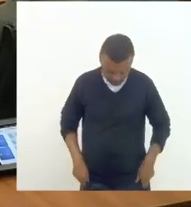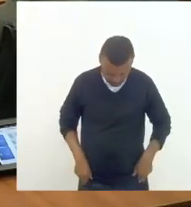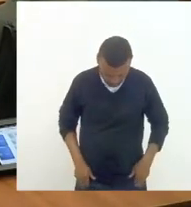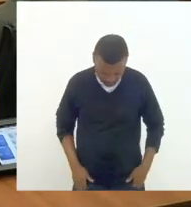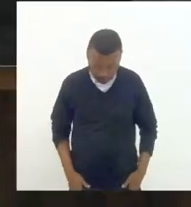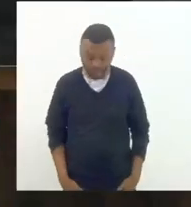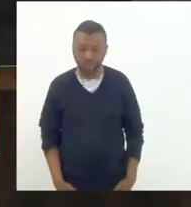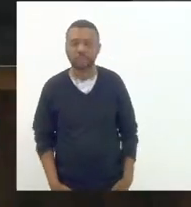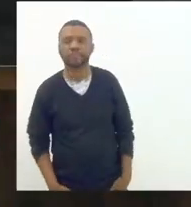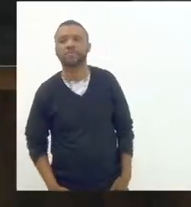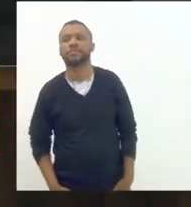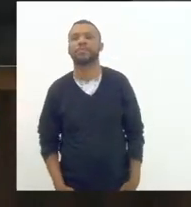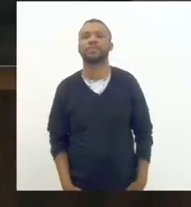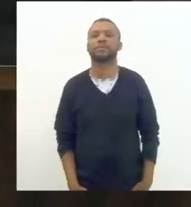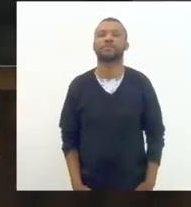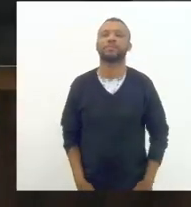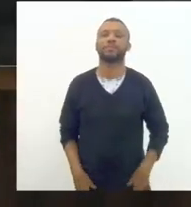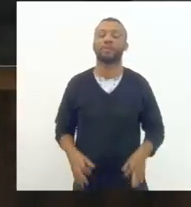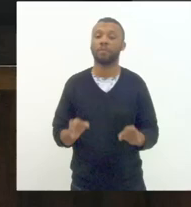Com parecer